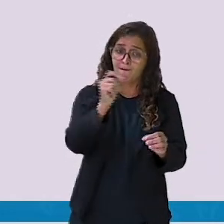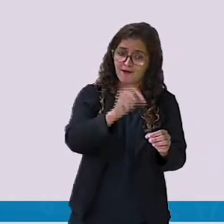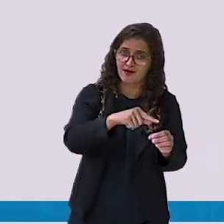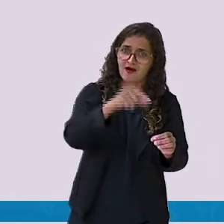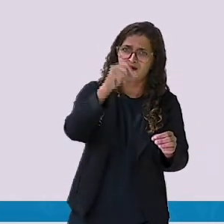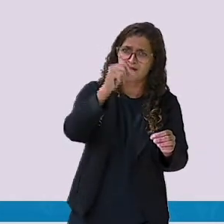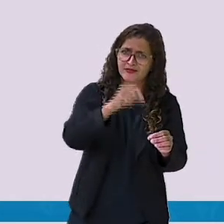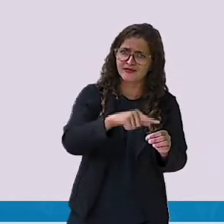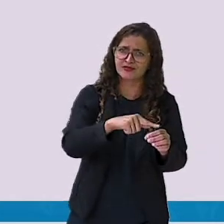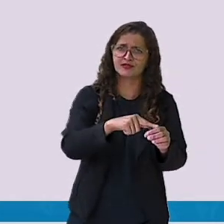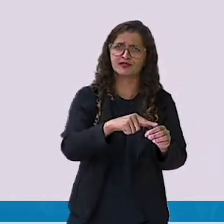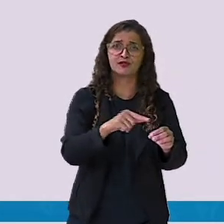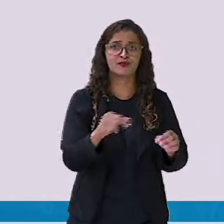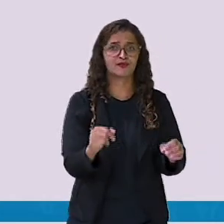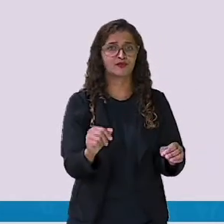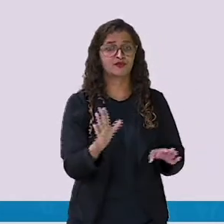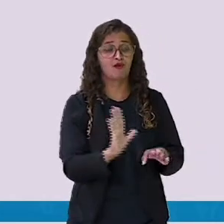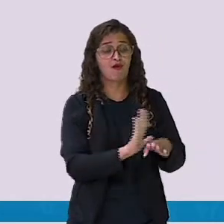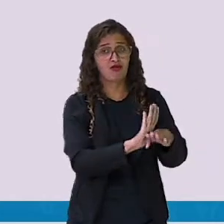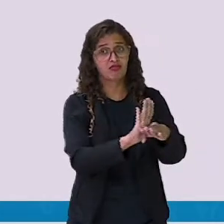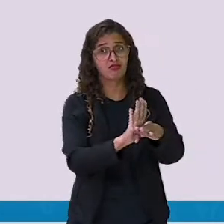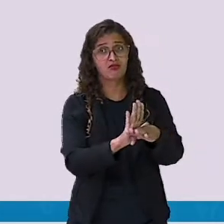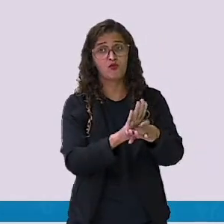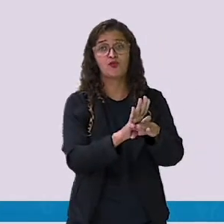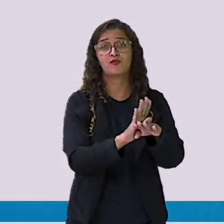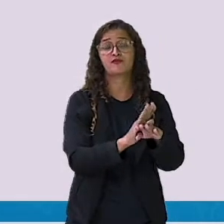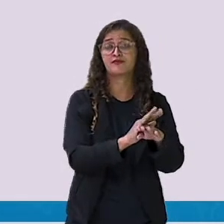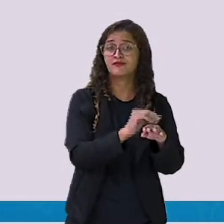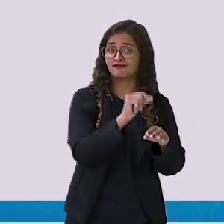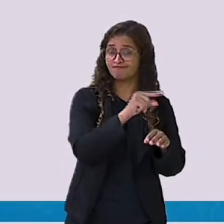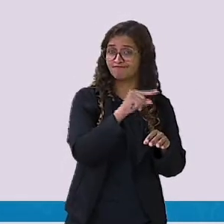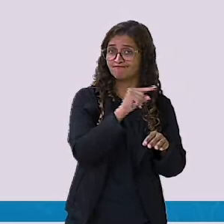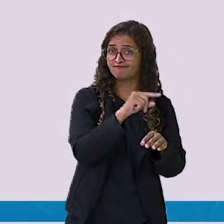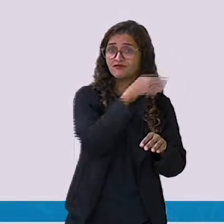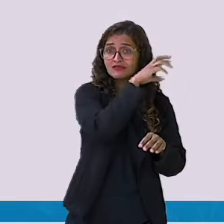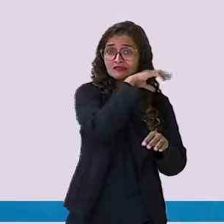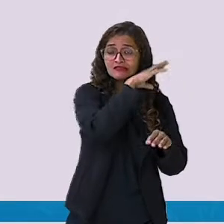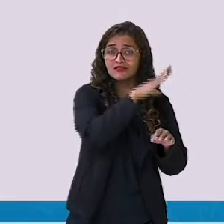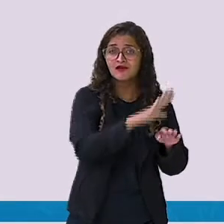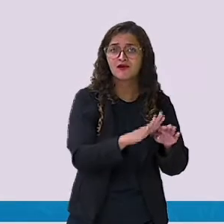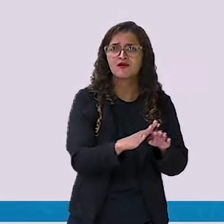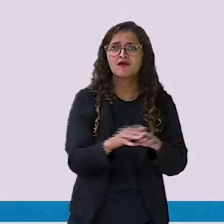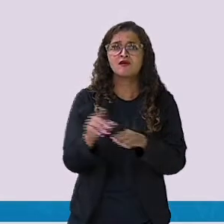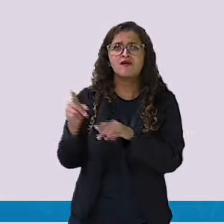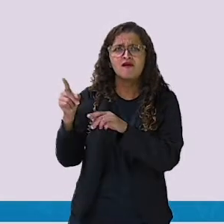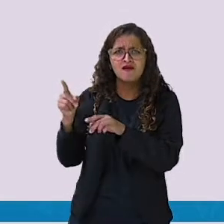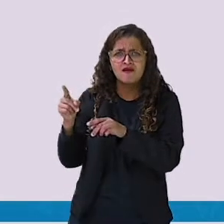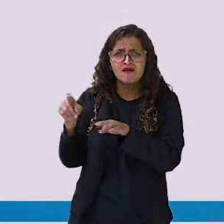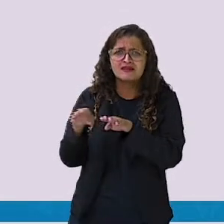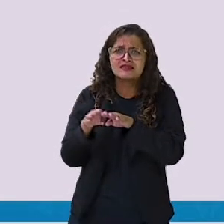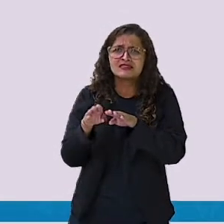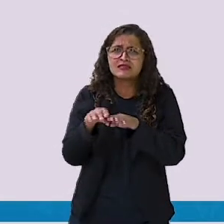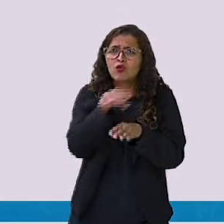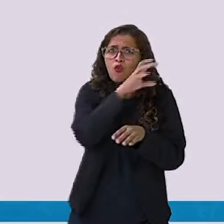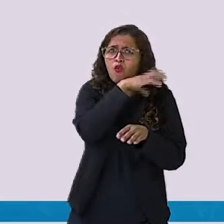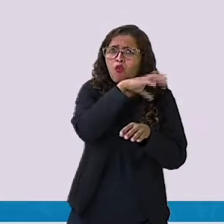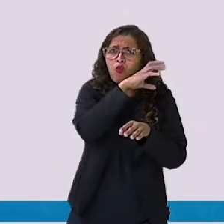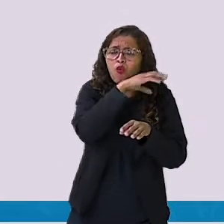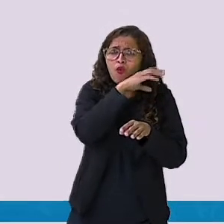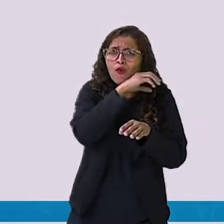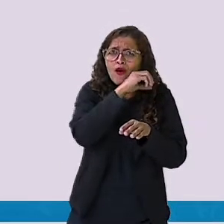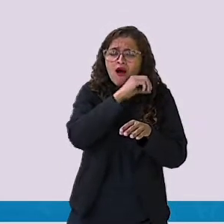realizados manualmente ou com auxílio de animais. Animais criados soltos e sem maiores